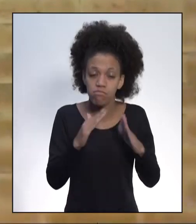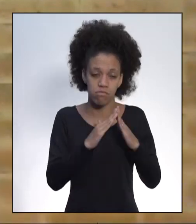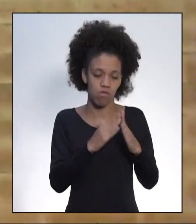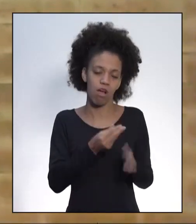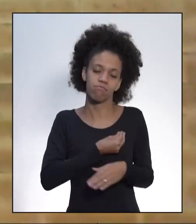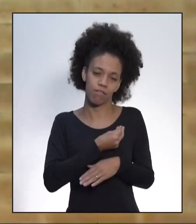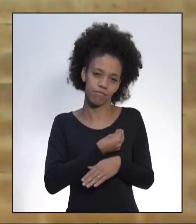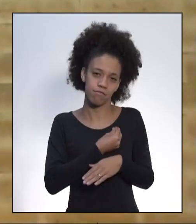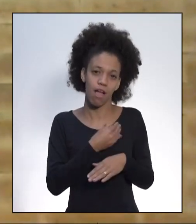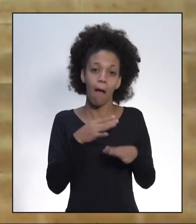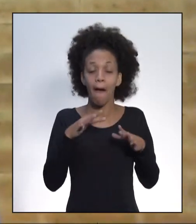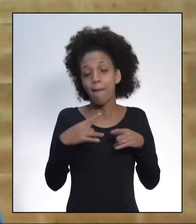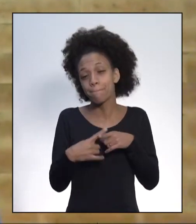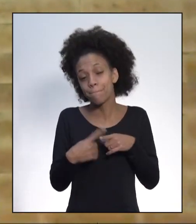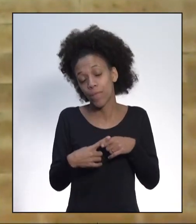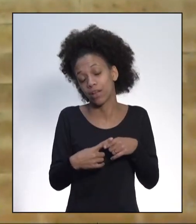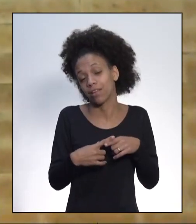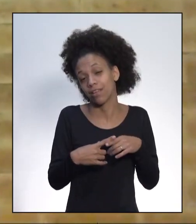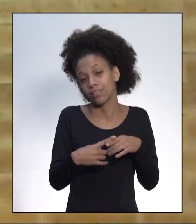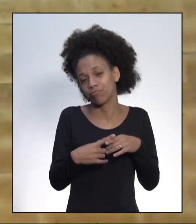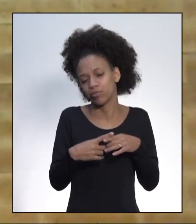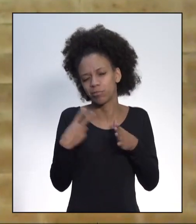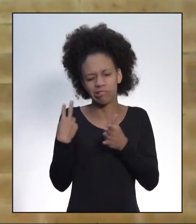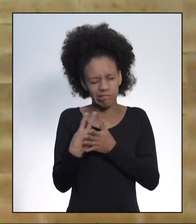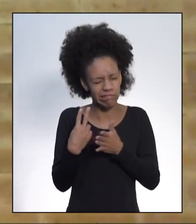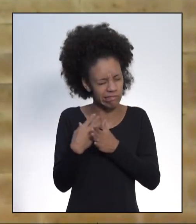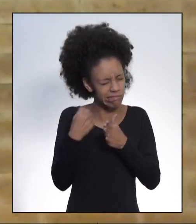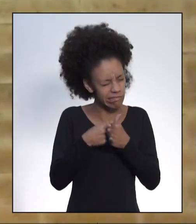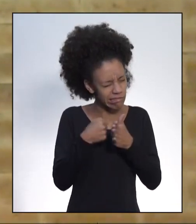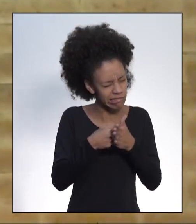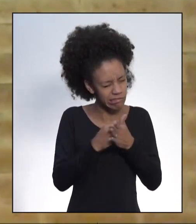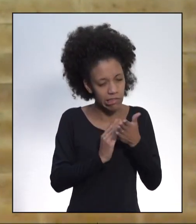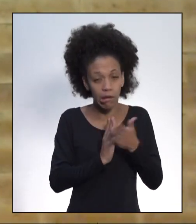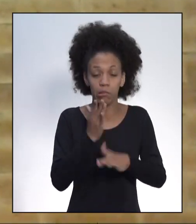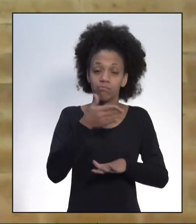vida, né? Por ter passado por muitas adversidades, eu acho que isso contribuiu muito